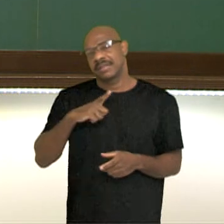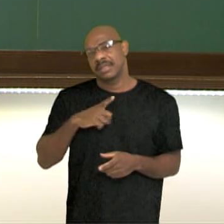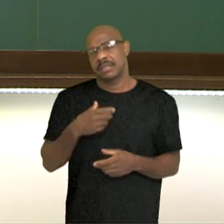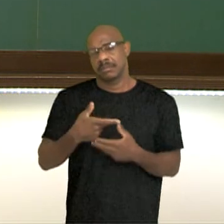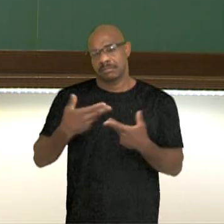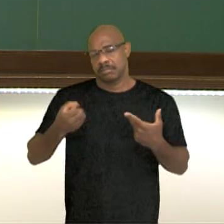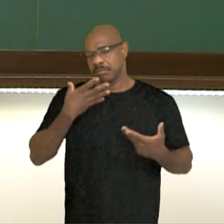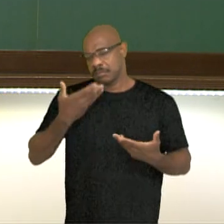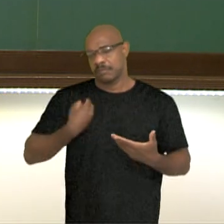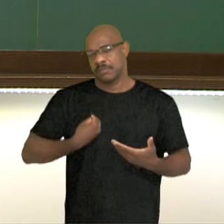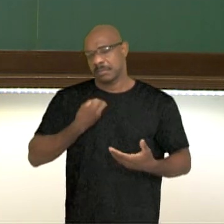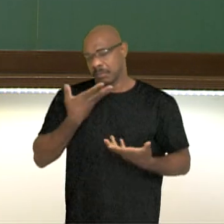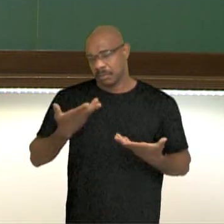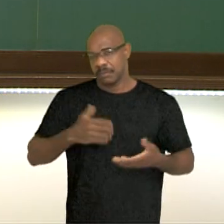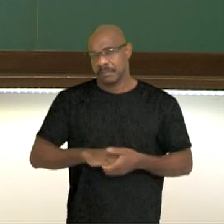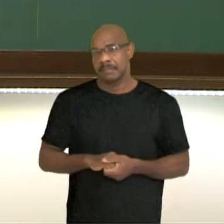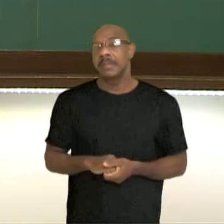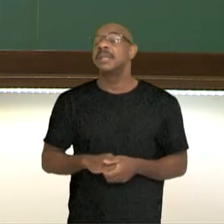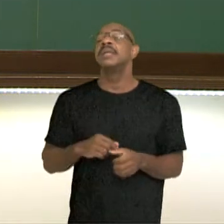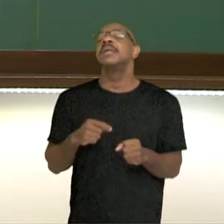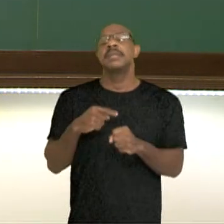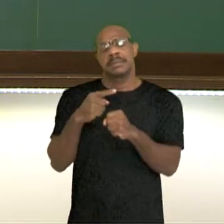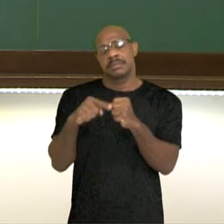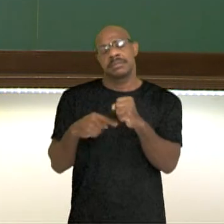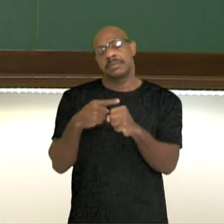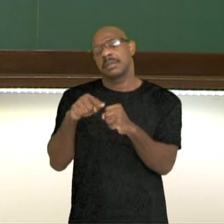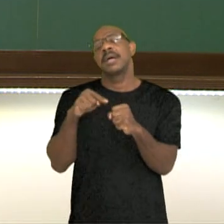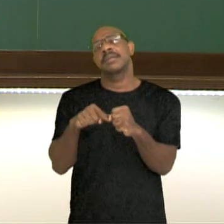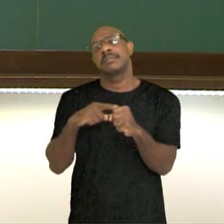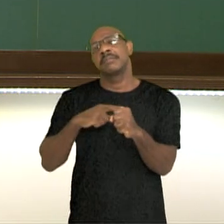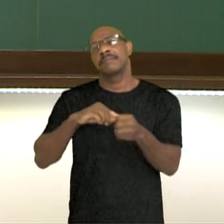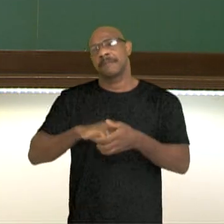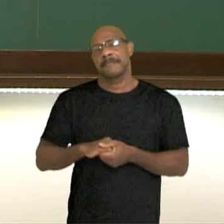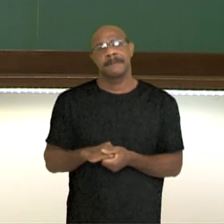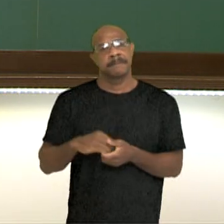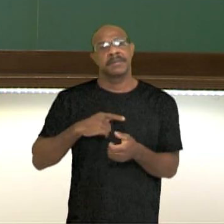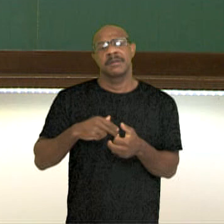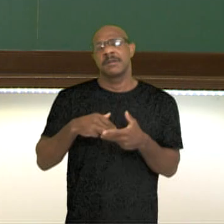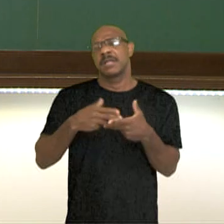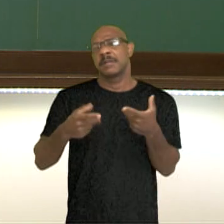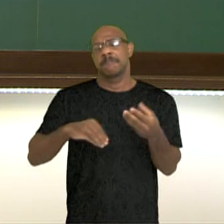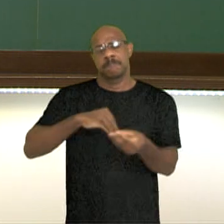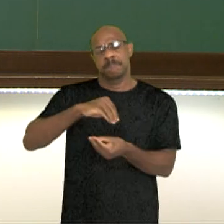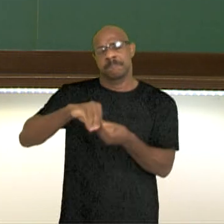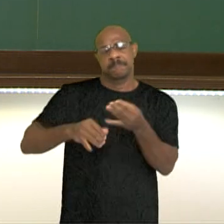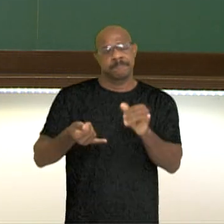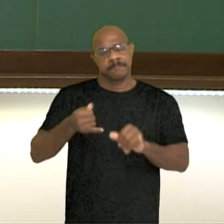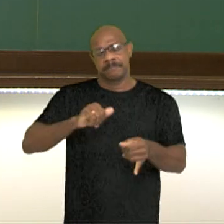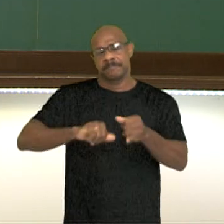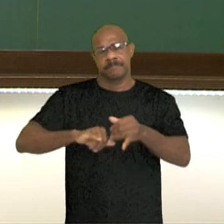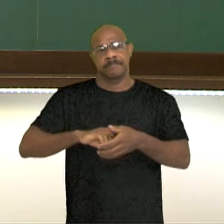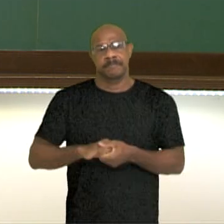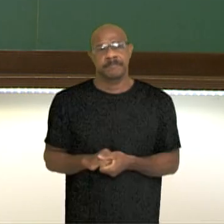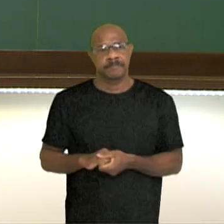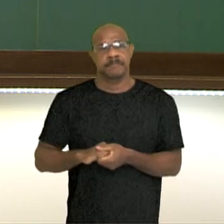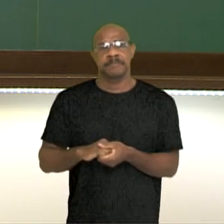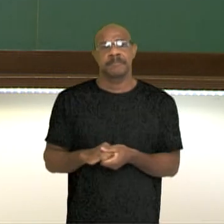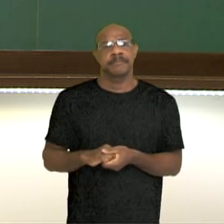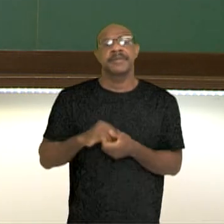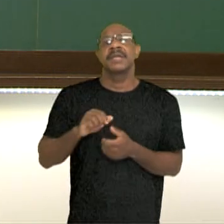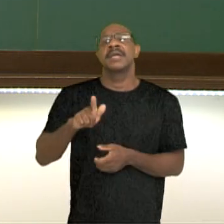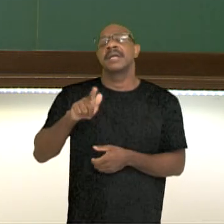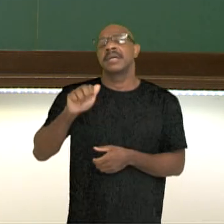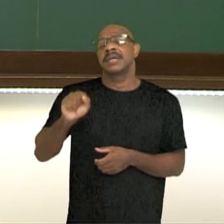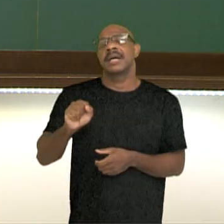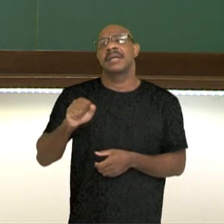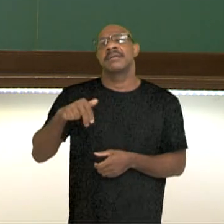átomos? Nós observamos um selecto grupo de elementos químicos denominado de gases nobres. Esses gases nobres,